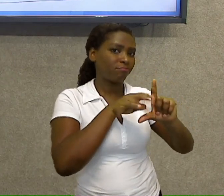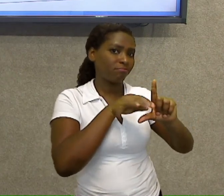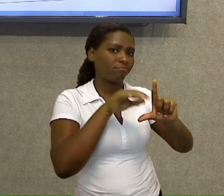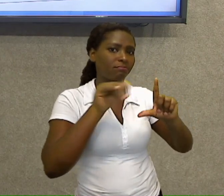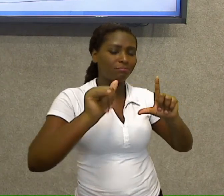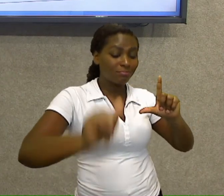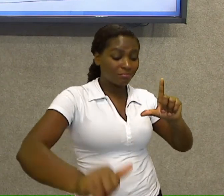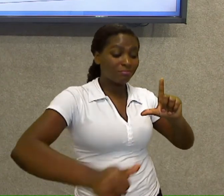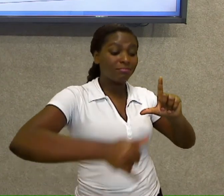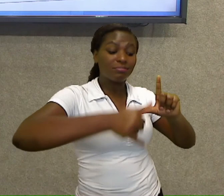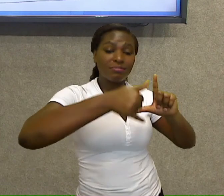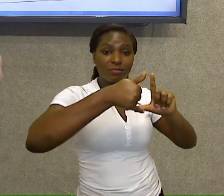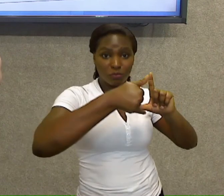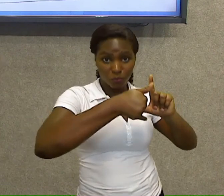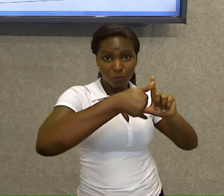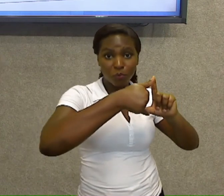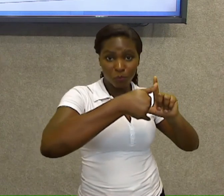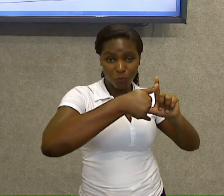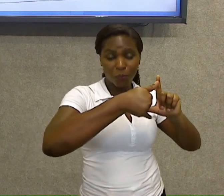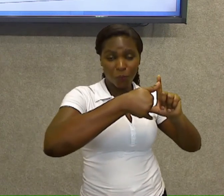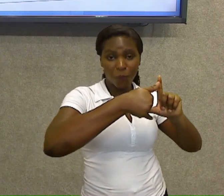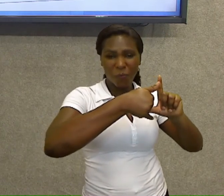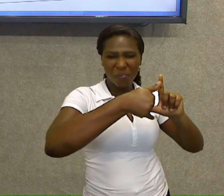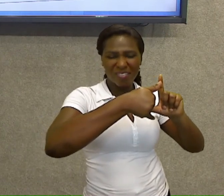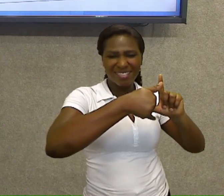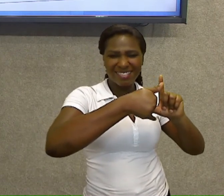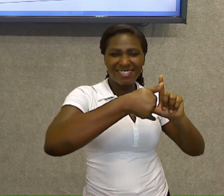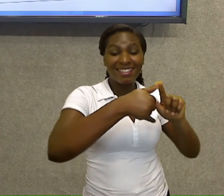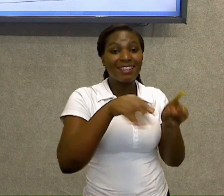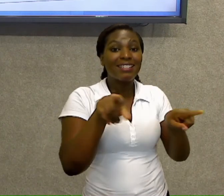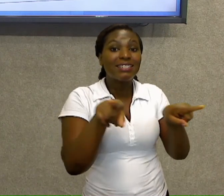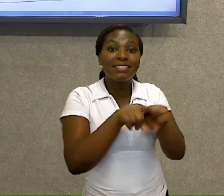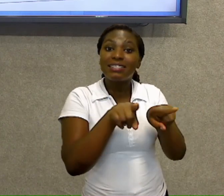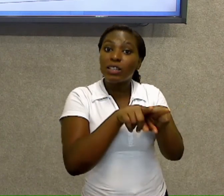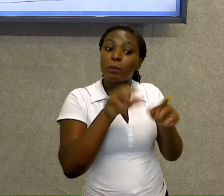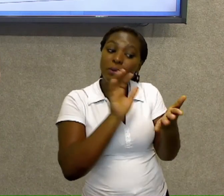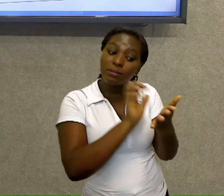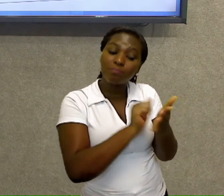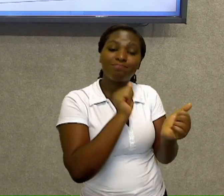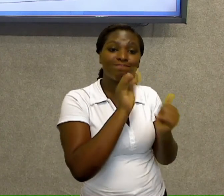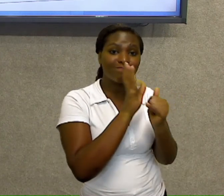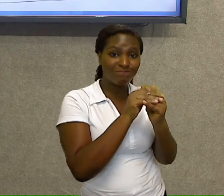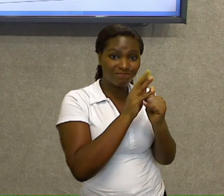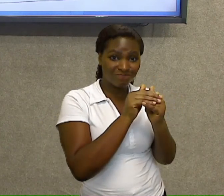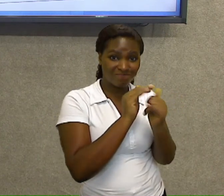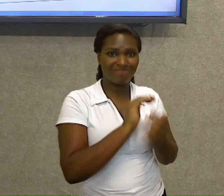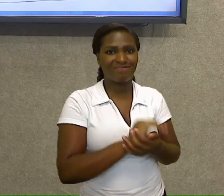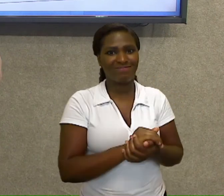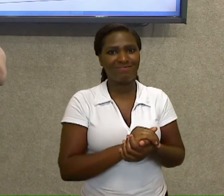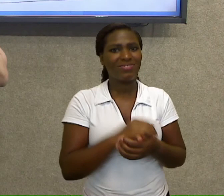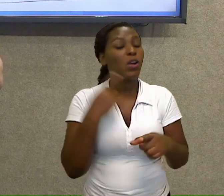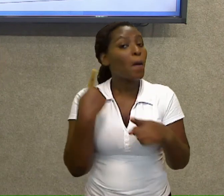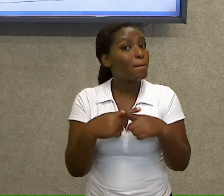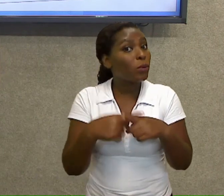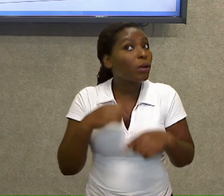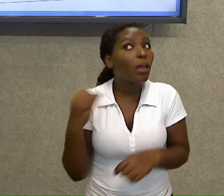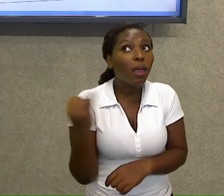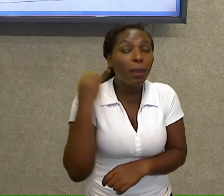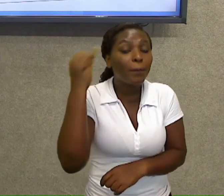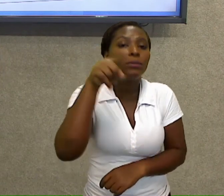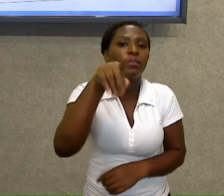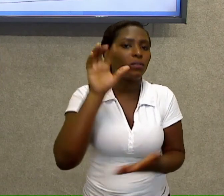seu celular no código que aparece no canto da tela e se inscreva no canal do YouTube. Por que que é